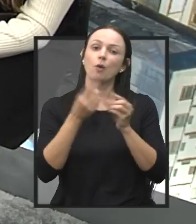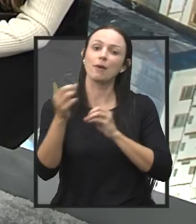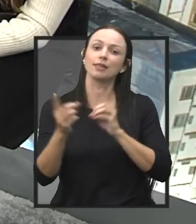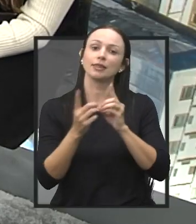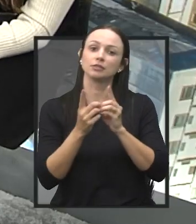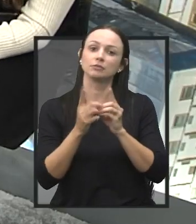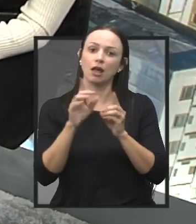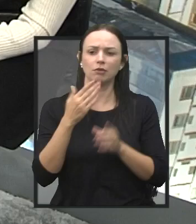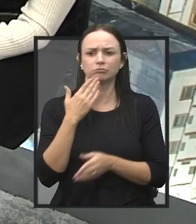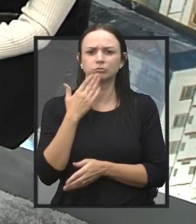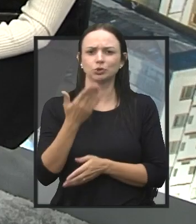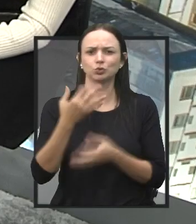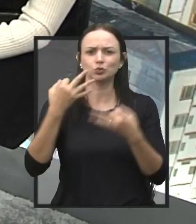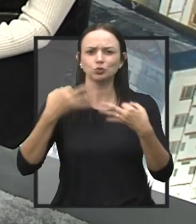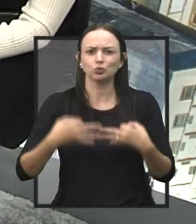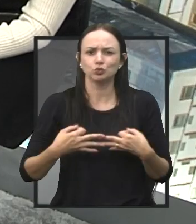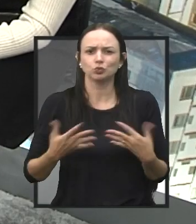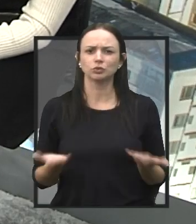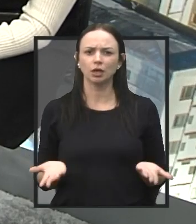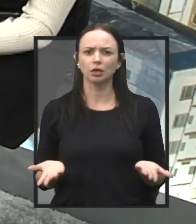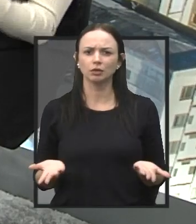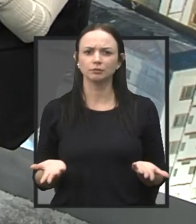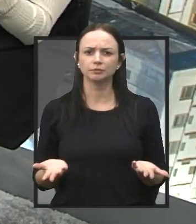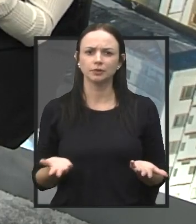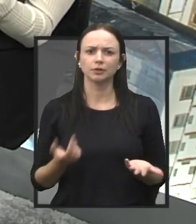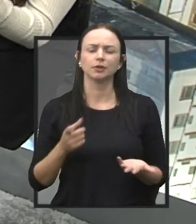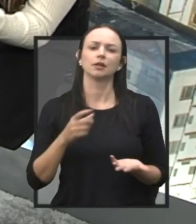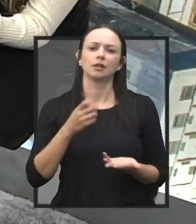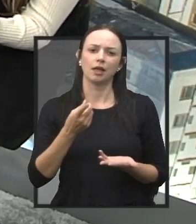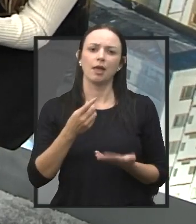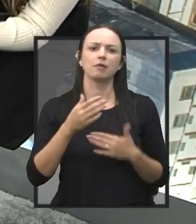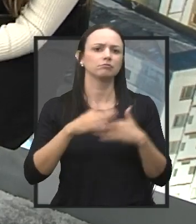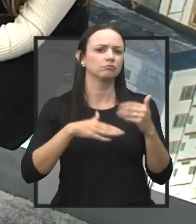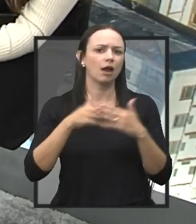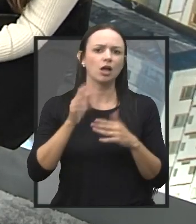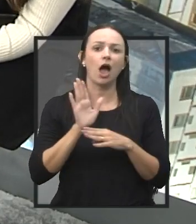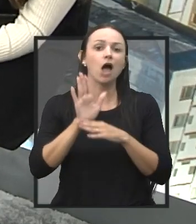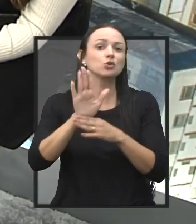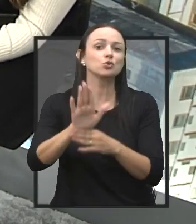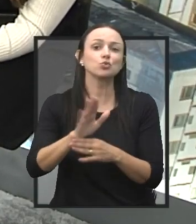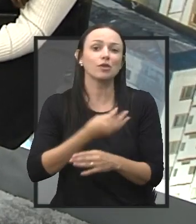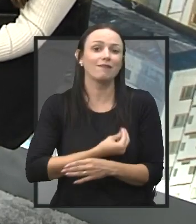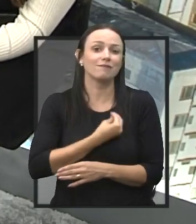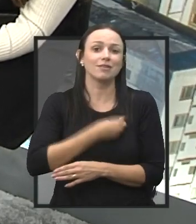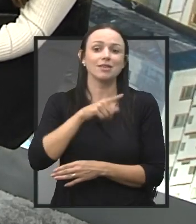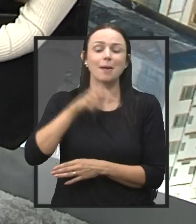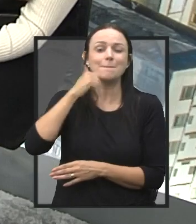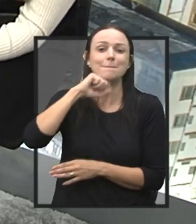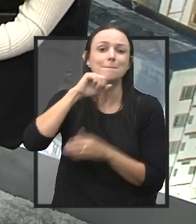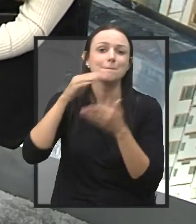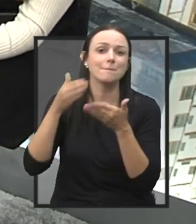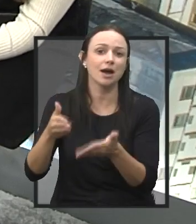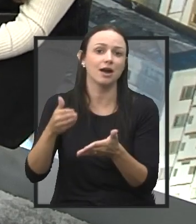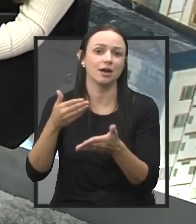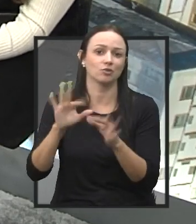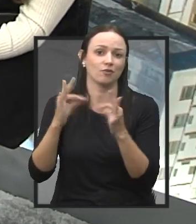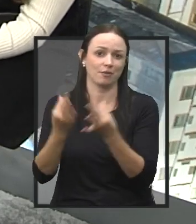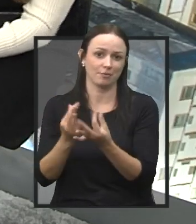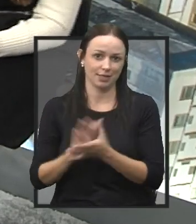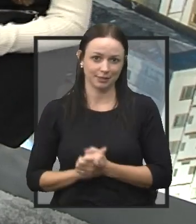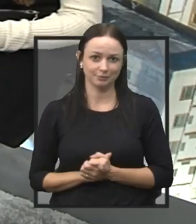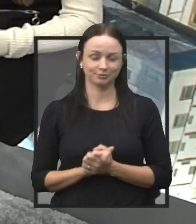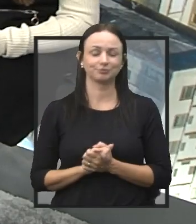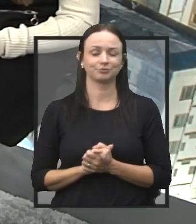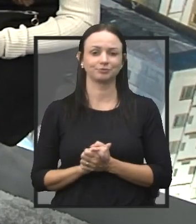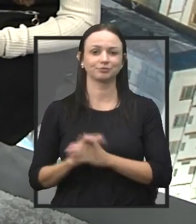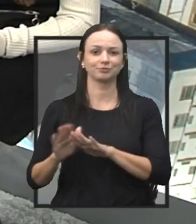É uma demanda justa, né, vereadora? Assim, que vai ter um efeito prático na vida dessas mães e dessas famílias. Prático, é. Bom, vamos